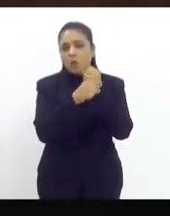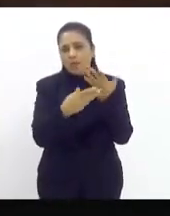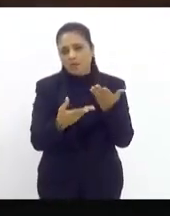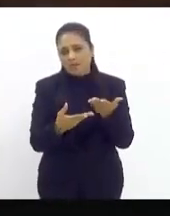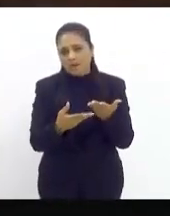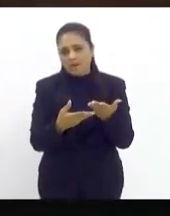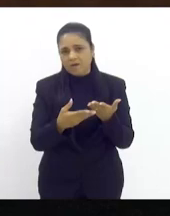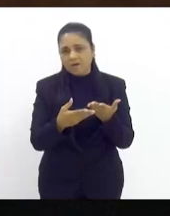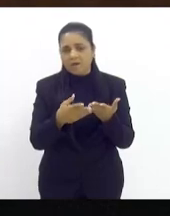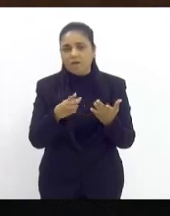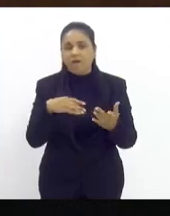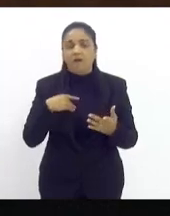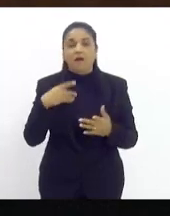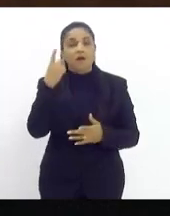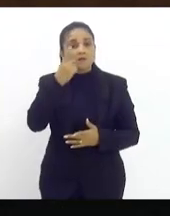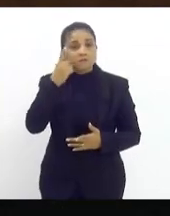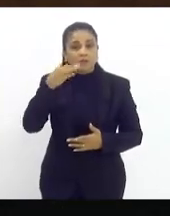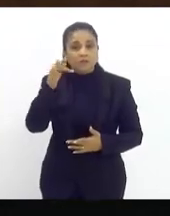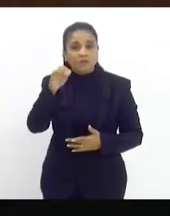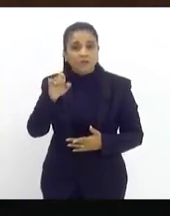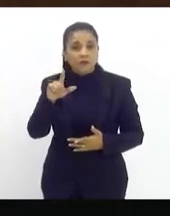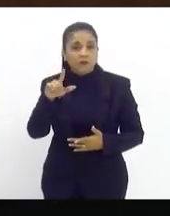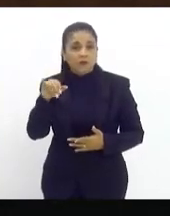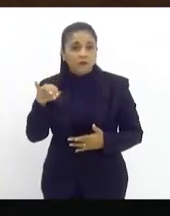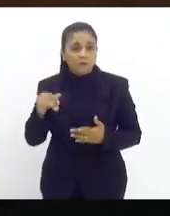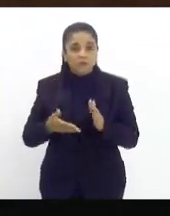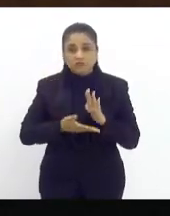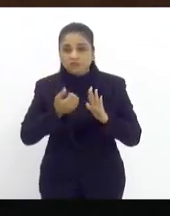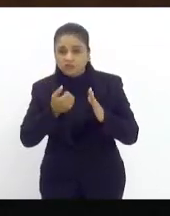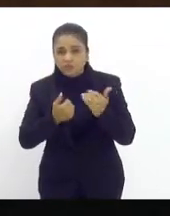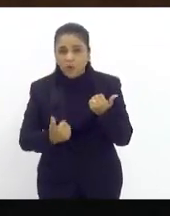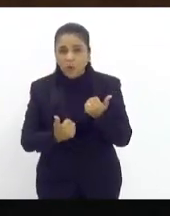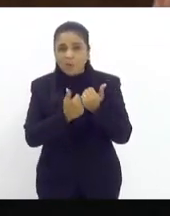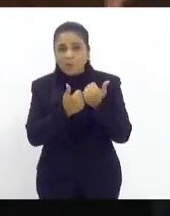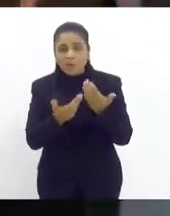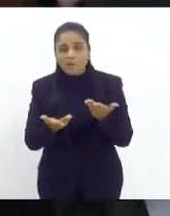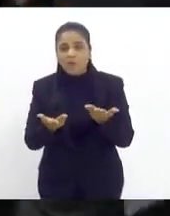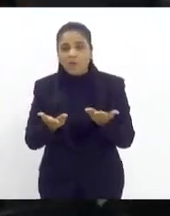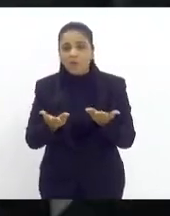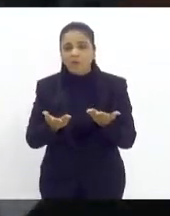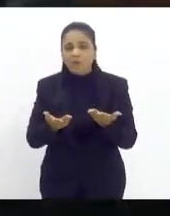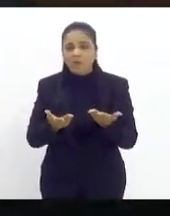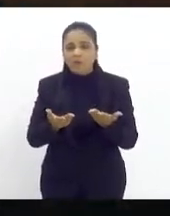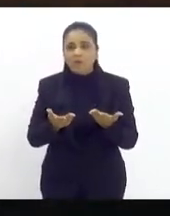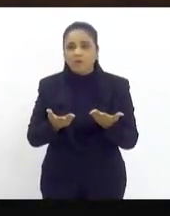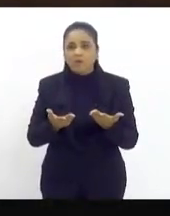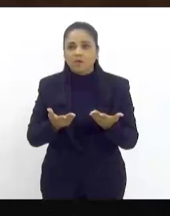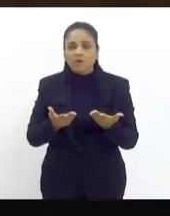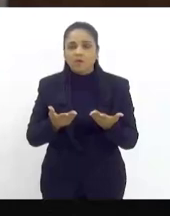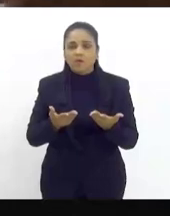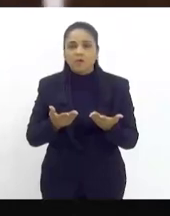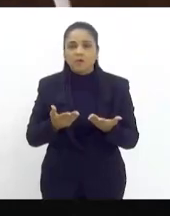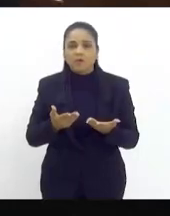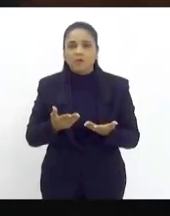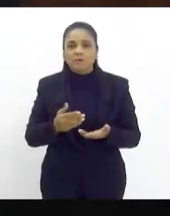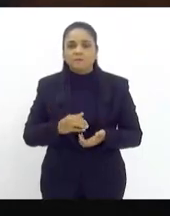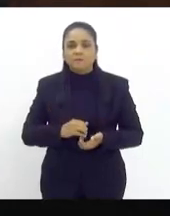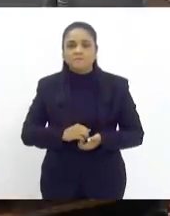o deputado Felipe ou a gente tirou o apoiamento da a questão é do Felipe também no cometer